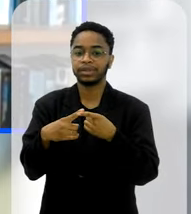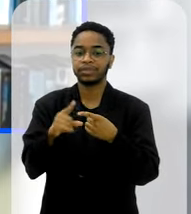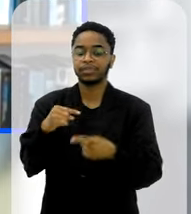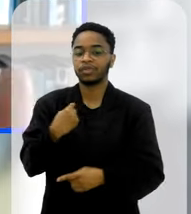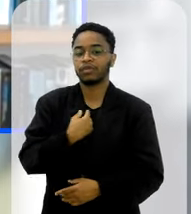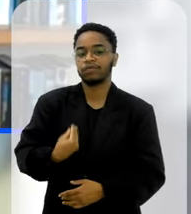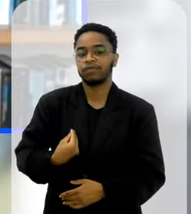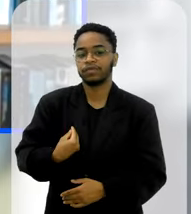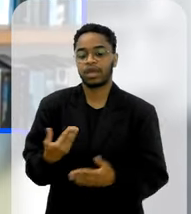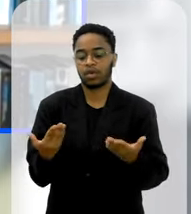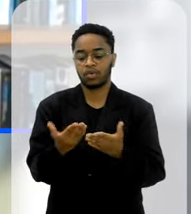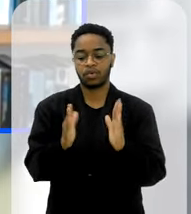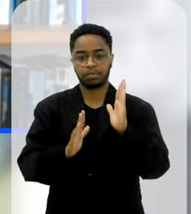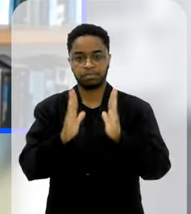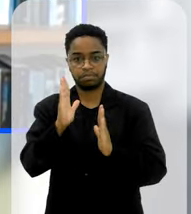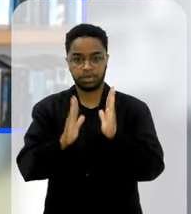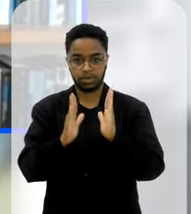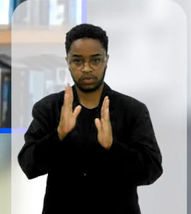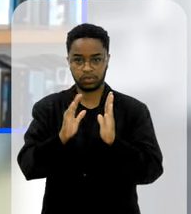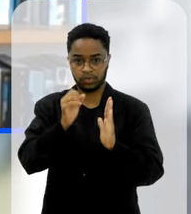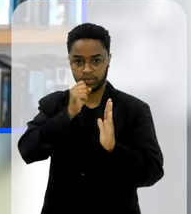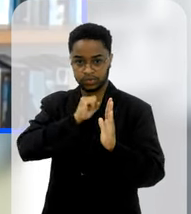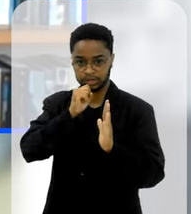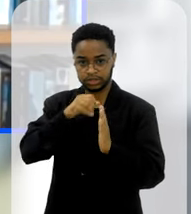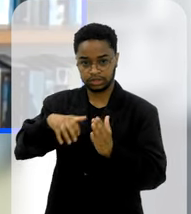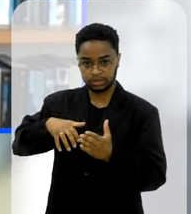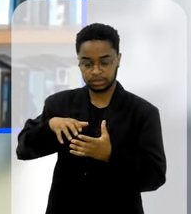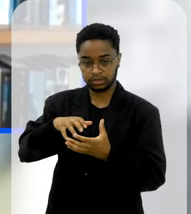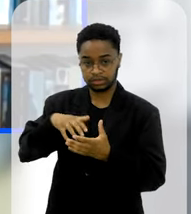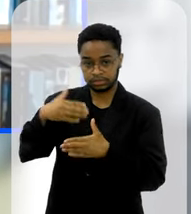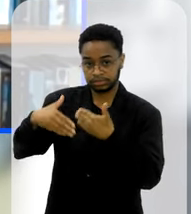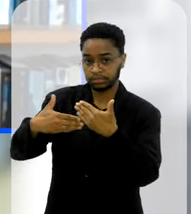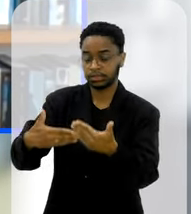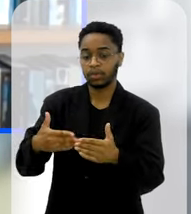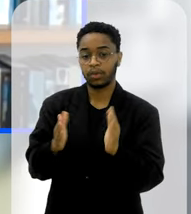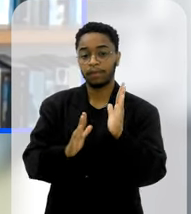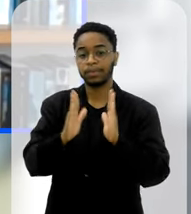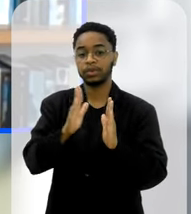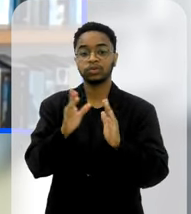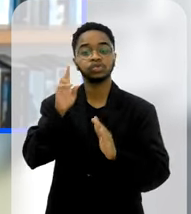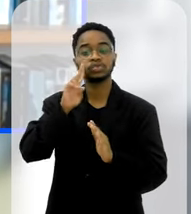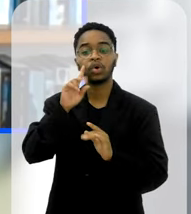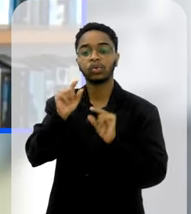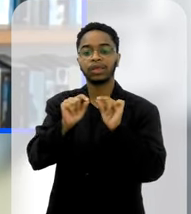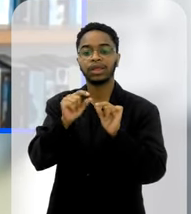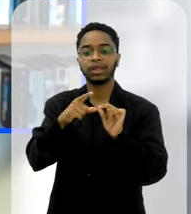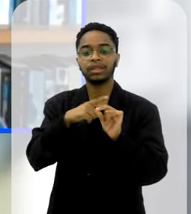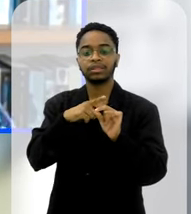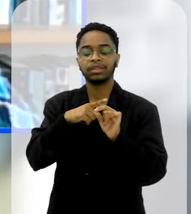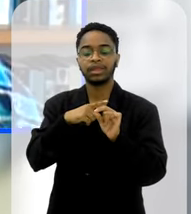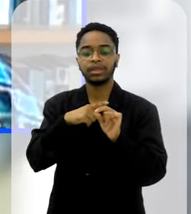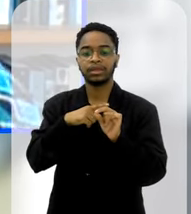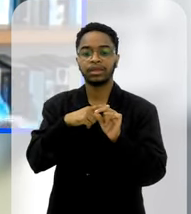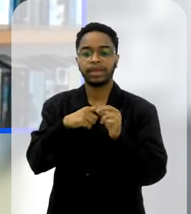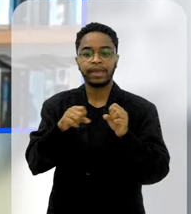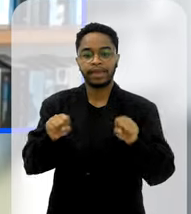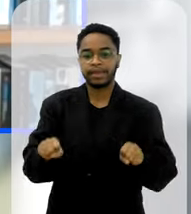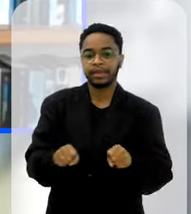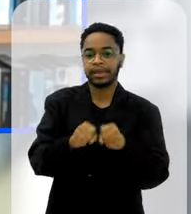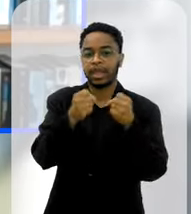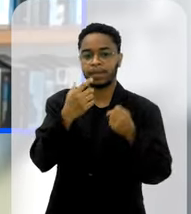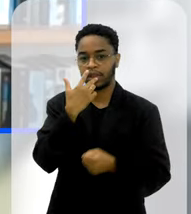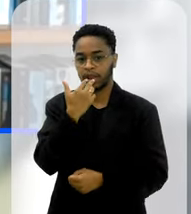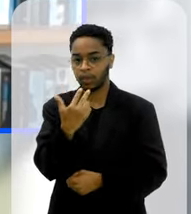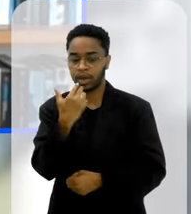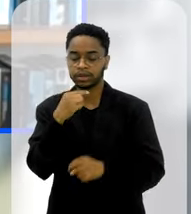comunicação, porque além de tudo, nós estamos vivendo esse momento de envelhecimento em um momento histórico de uma ruptura